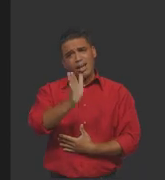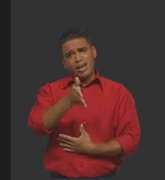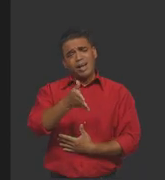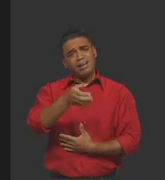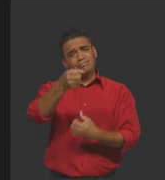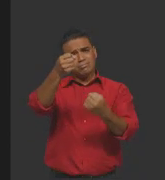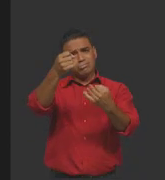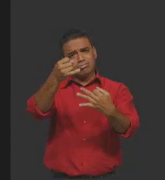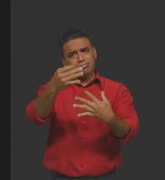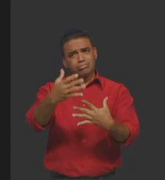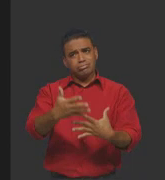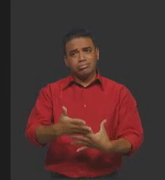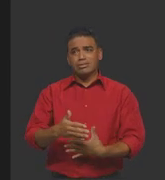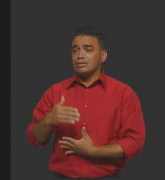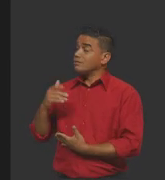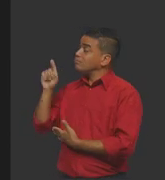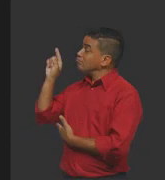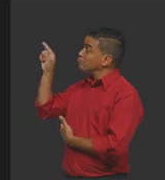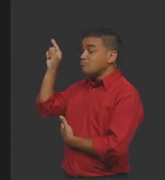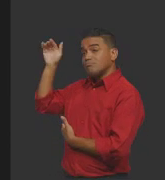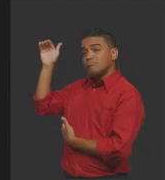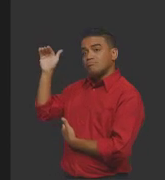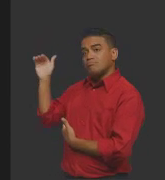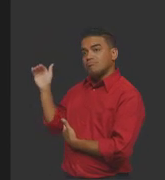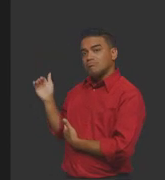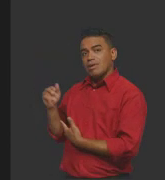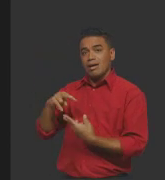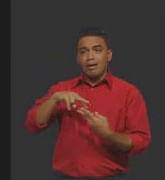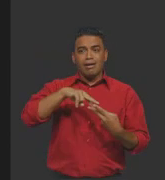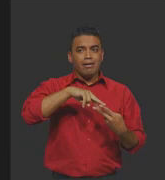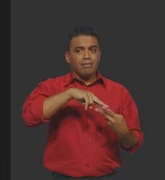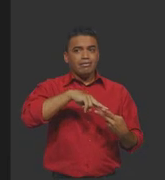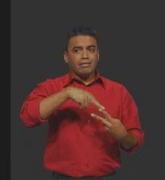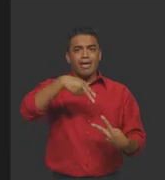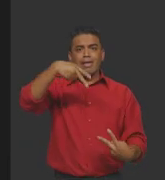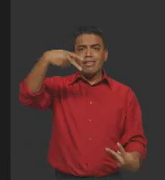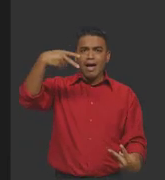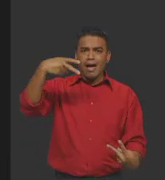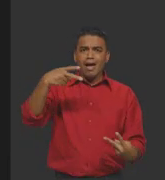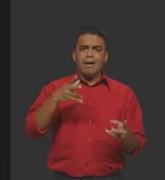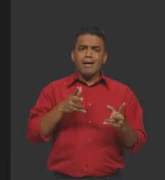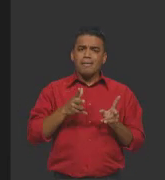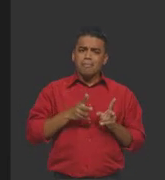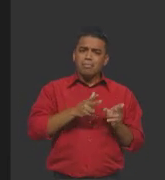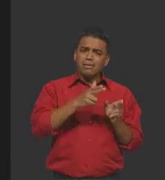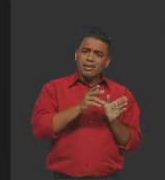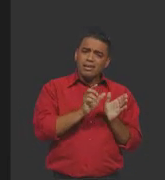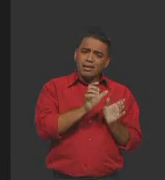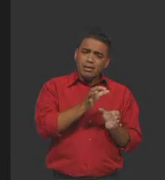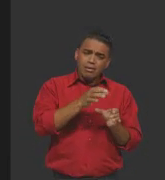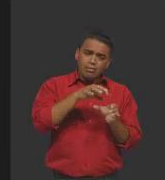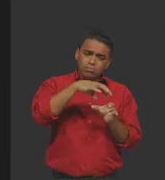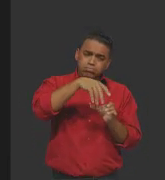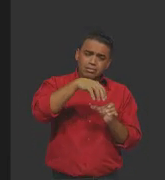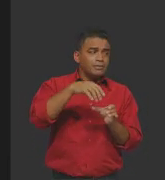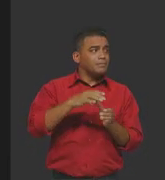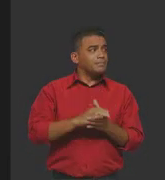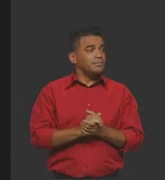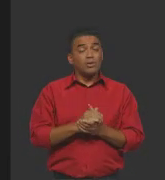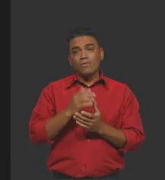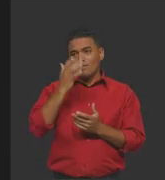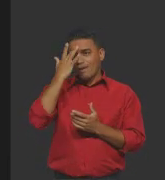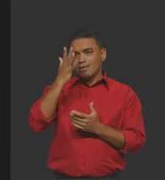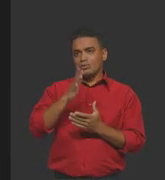acontecer, né? Então, eu vou pegar esses fragmentos de DNA, vou colocar em vários potinhos, deixa eu explicar aqui, é mais fácil na